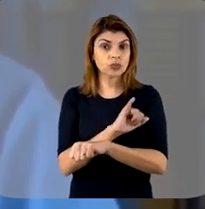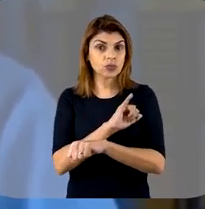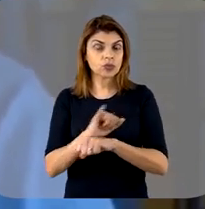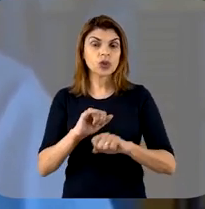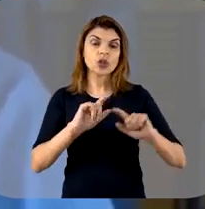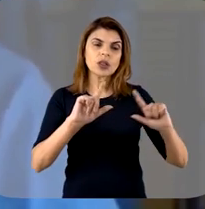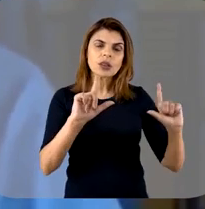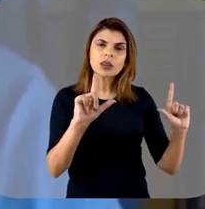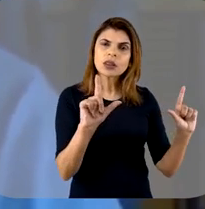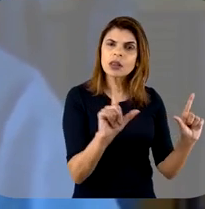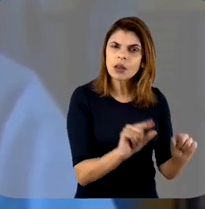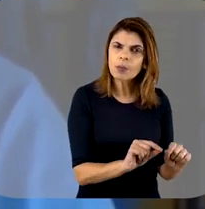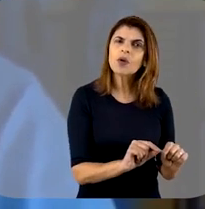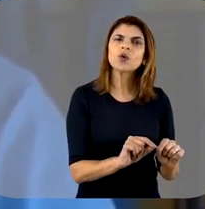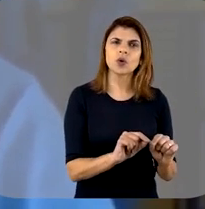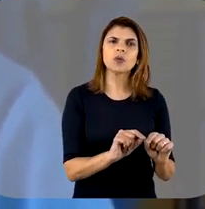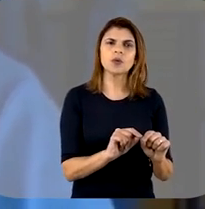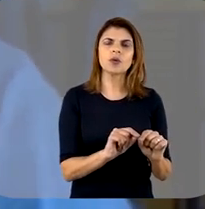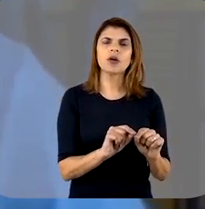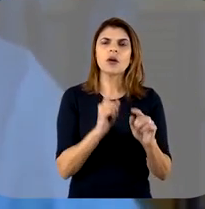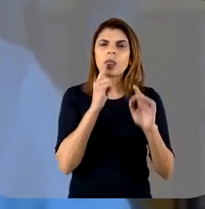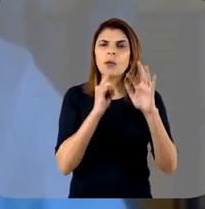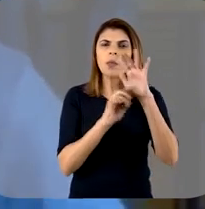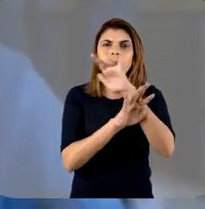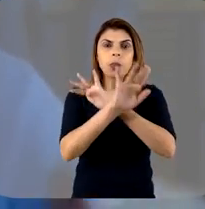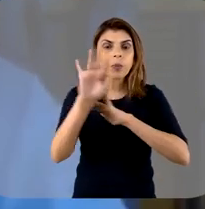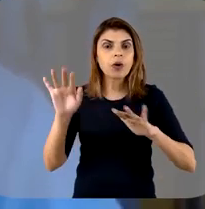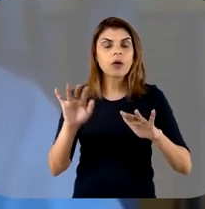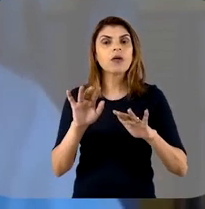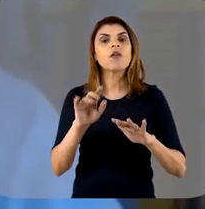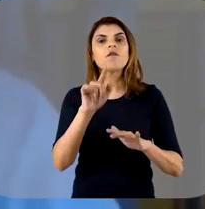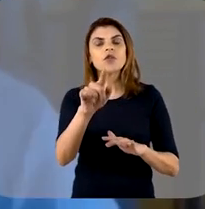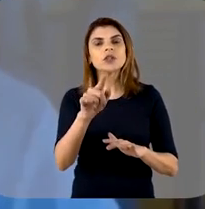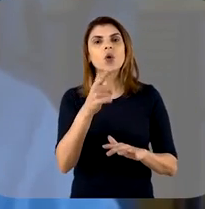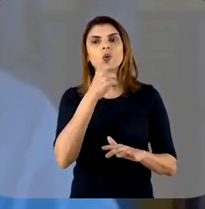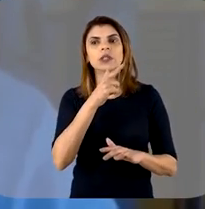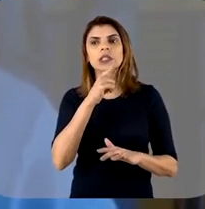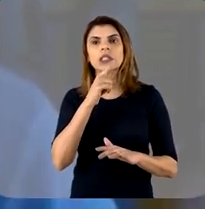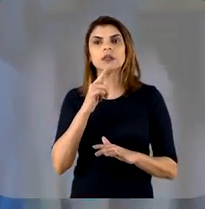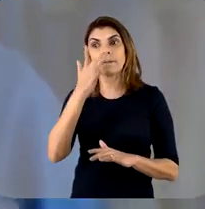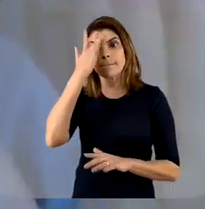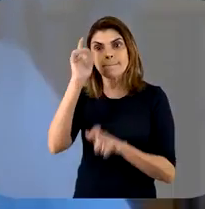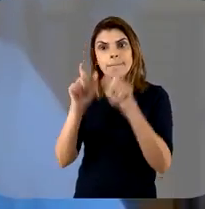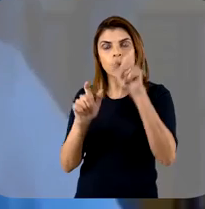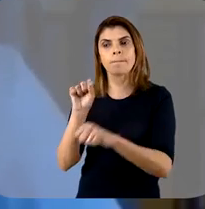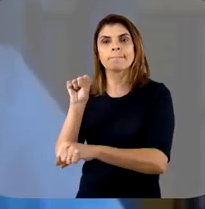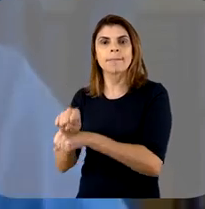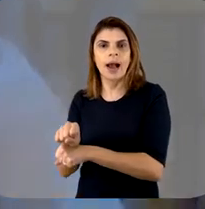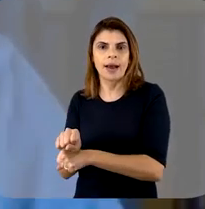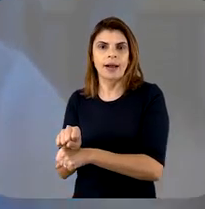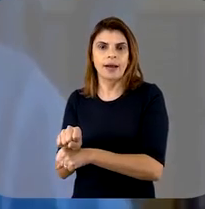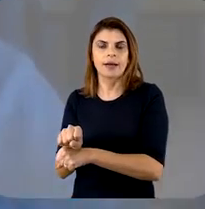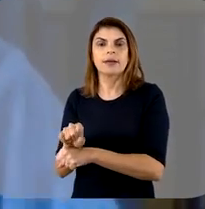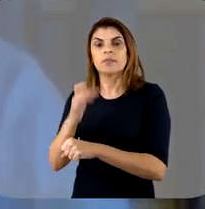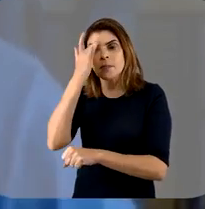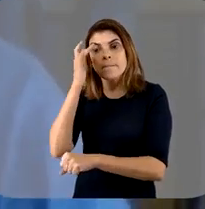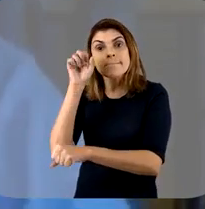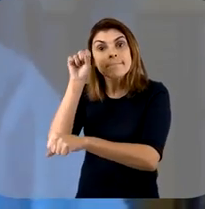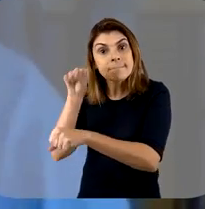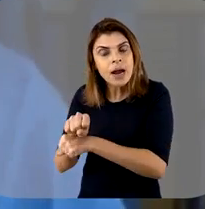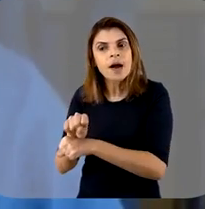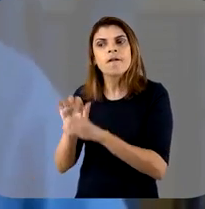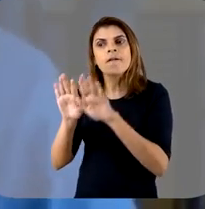reduzir a transmissão dela é você, tipo, congelar as pessoas, né? É você parar as pessoas de